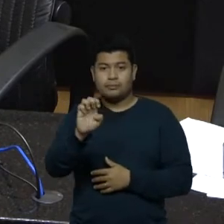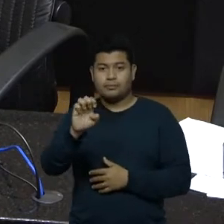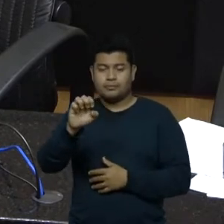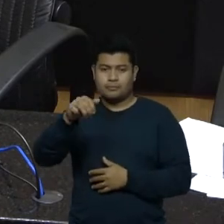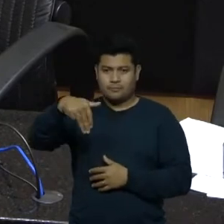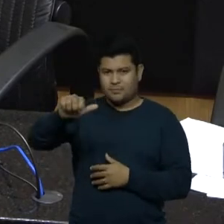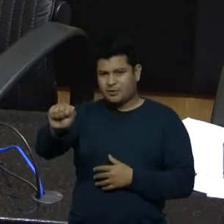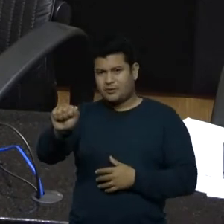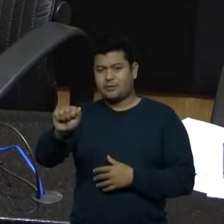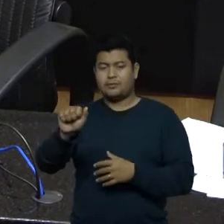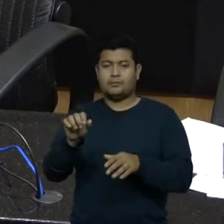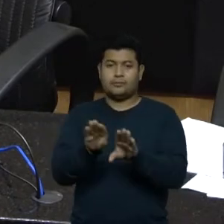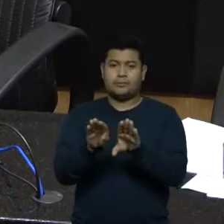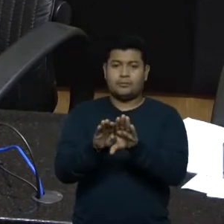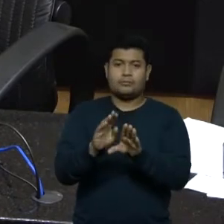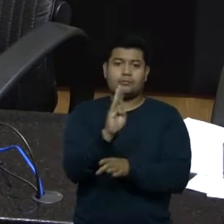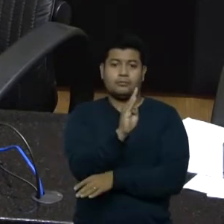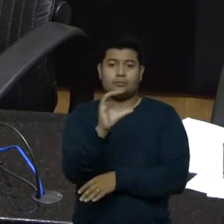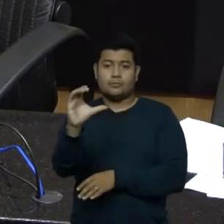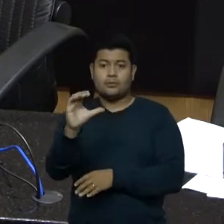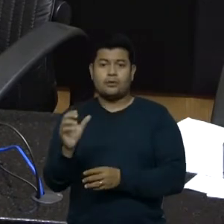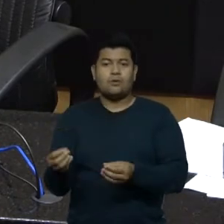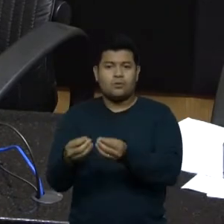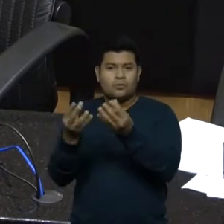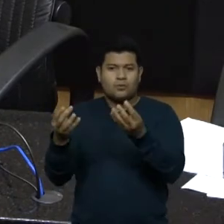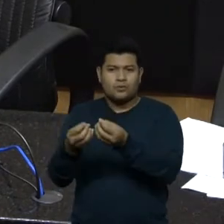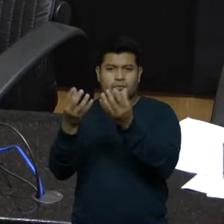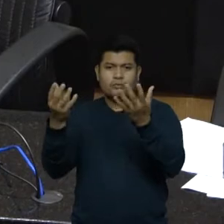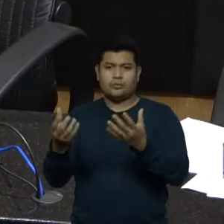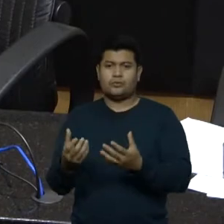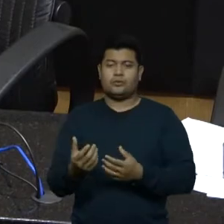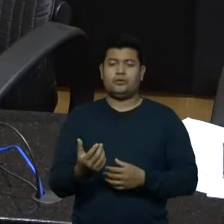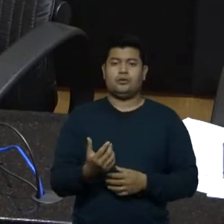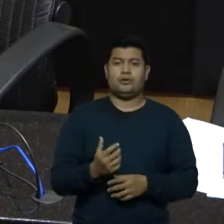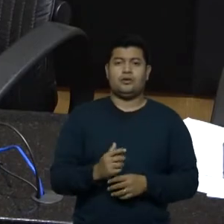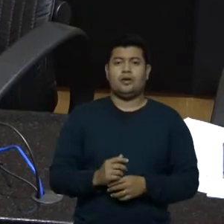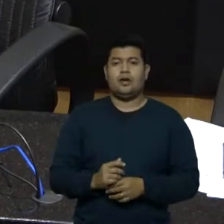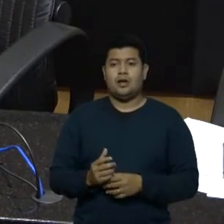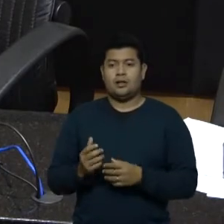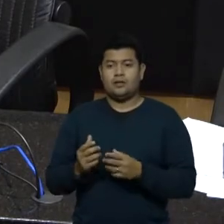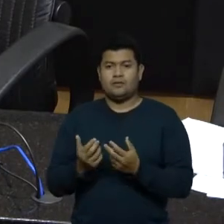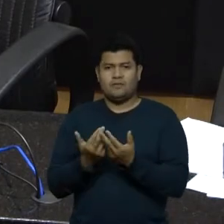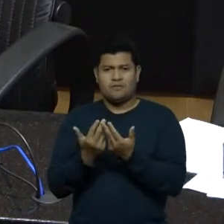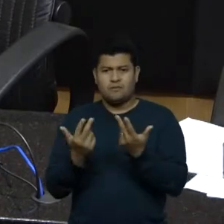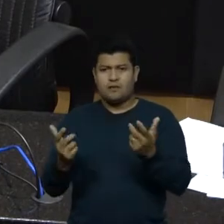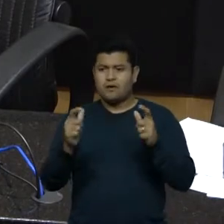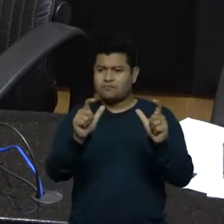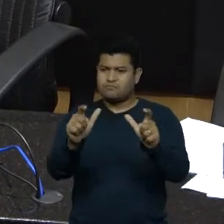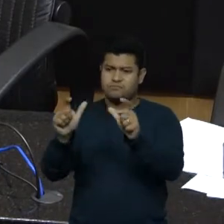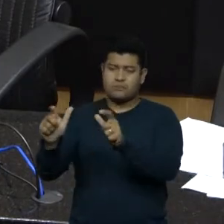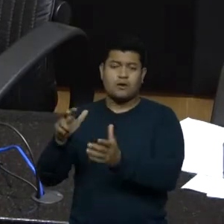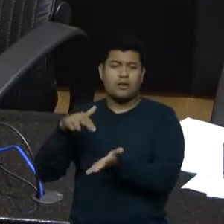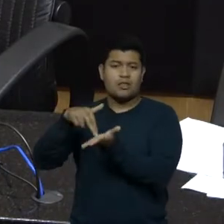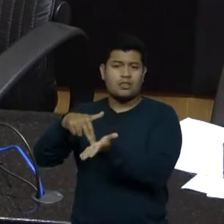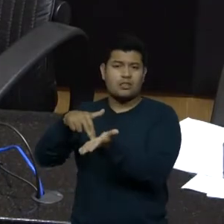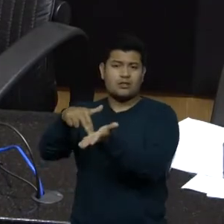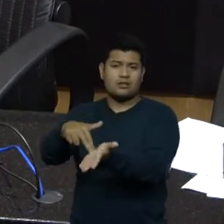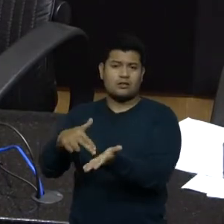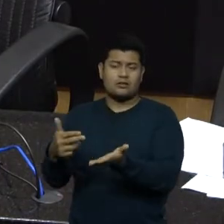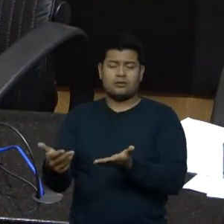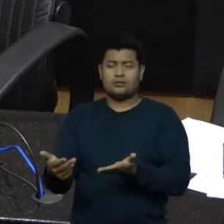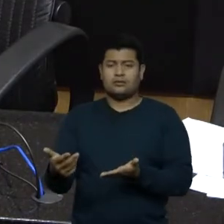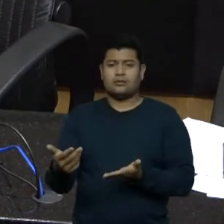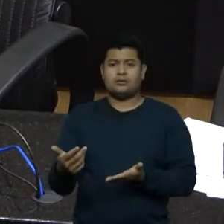Bombinhas e Governador Celso Ramos a minha Penha Navegantes que vive